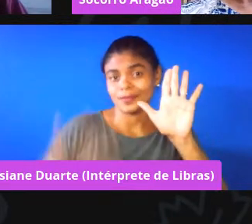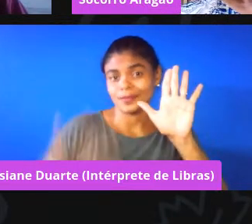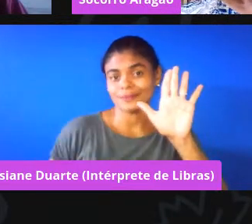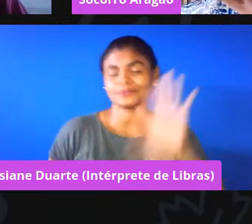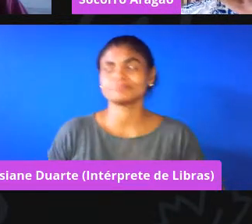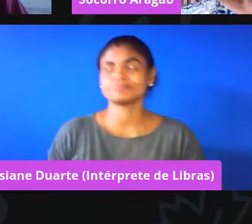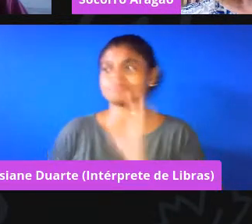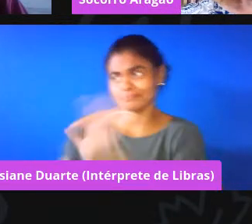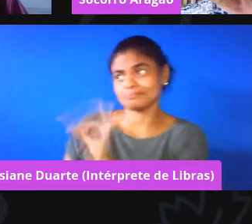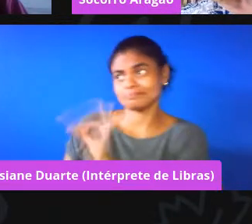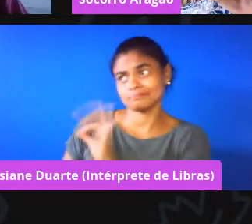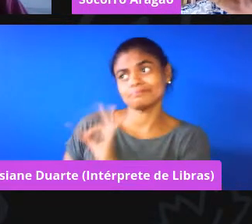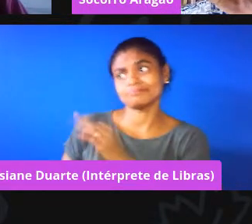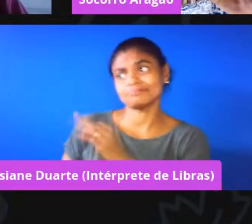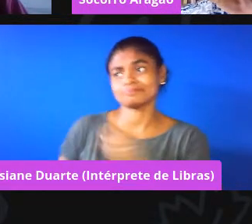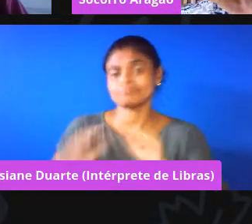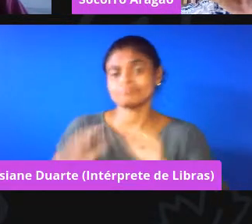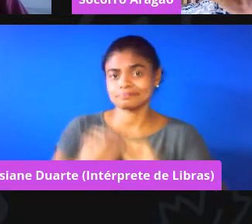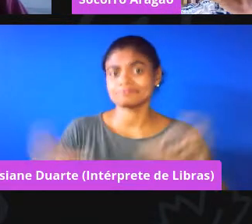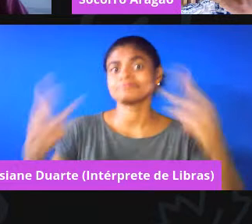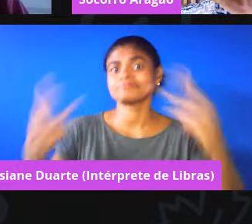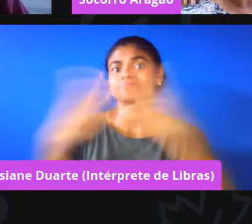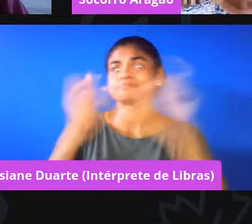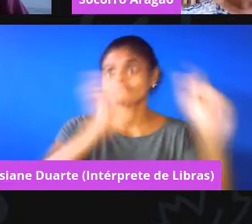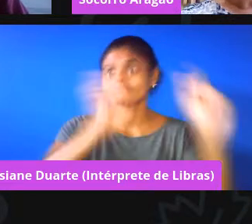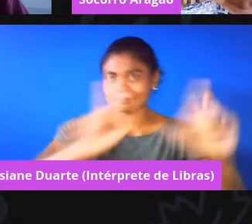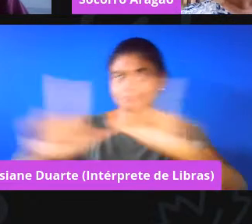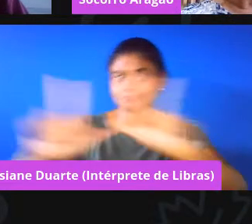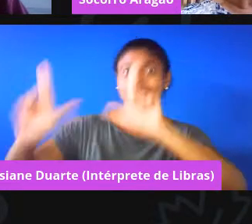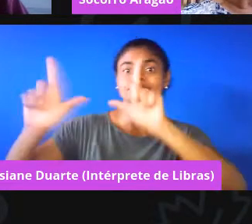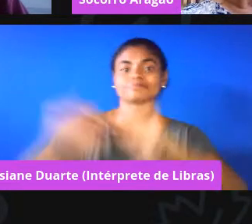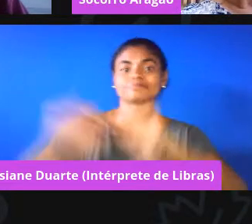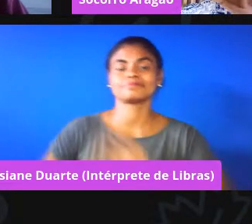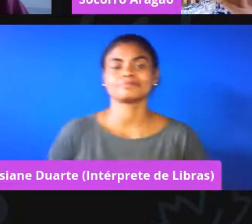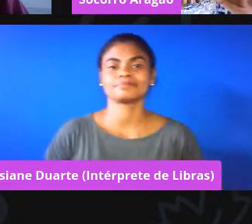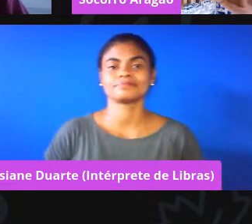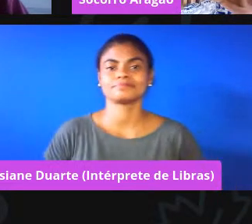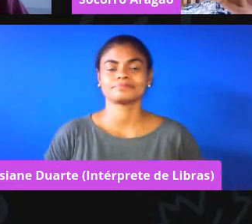agora. Posso projetar? Pode. O sumário.